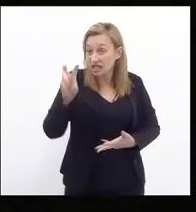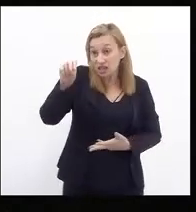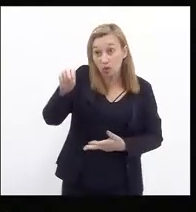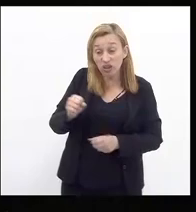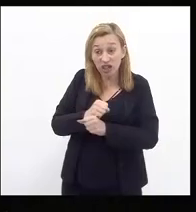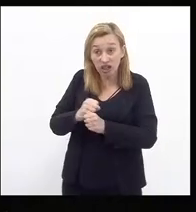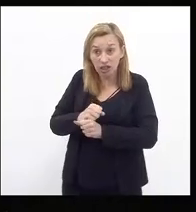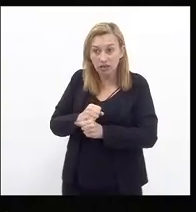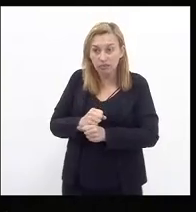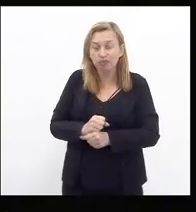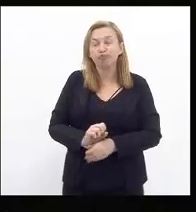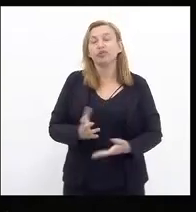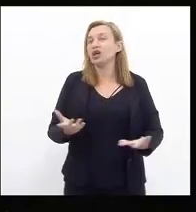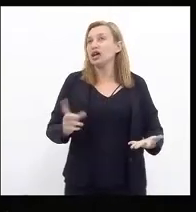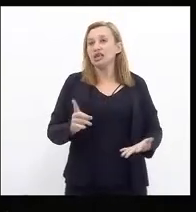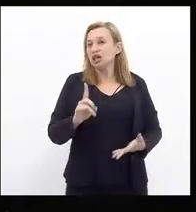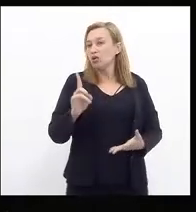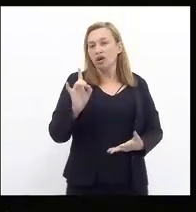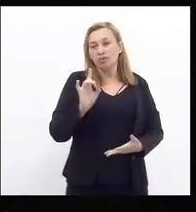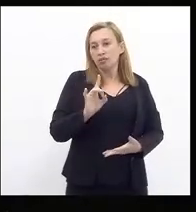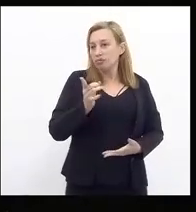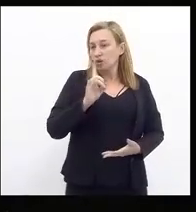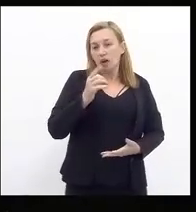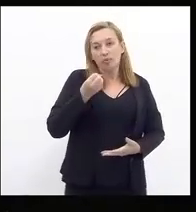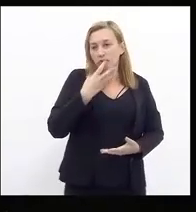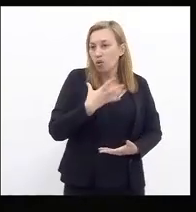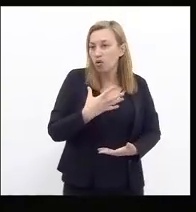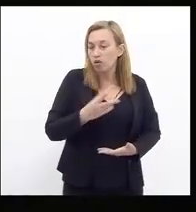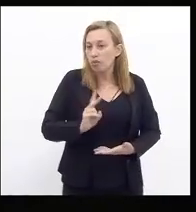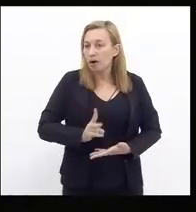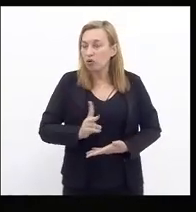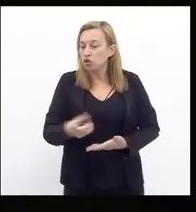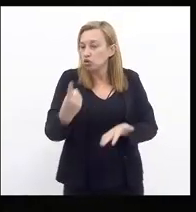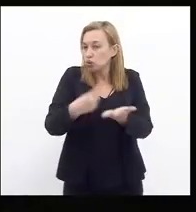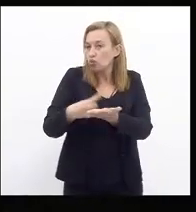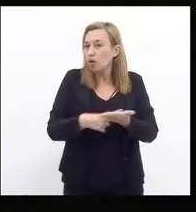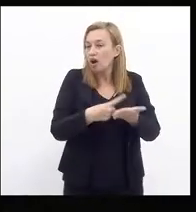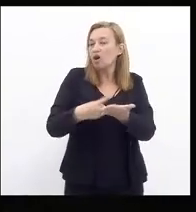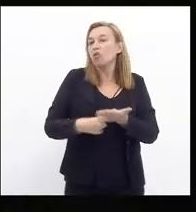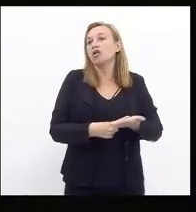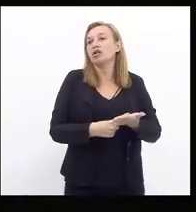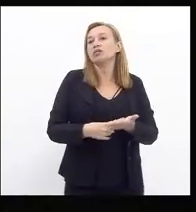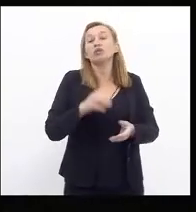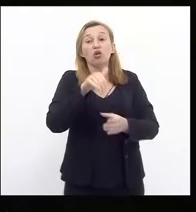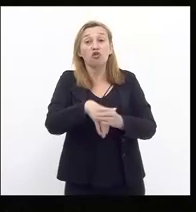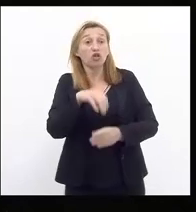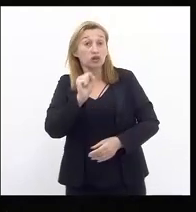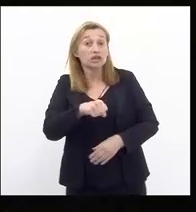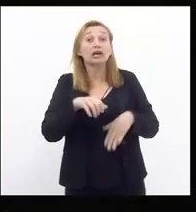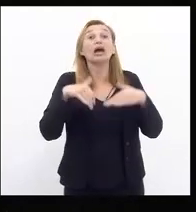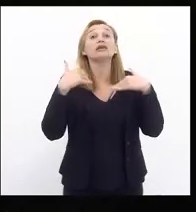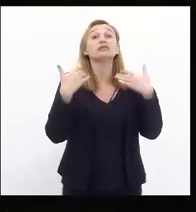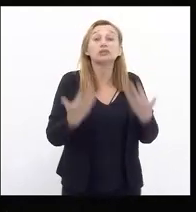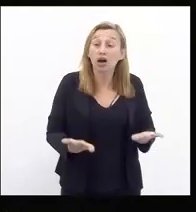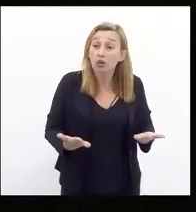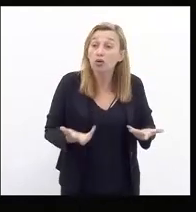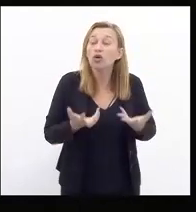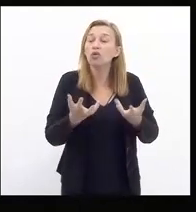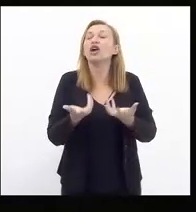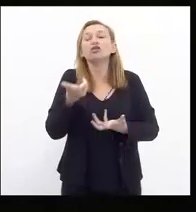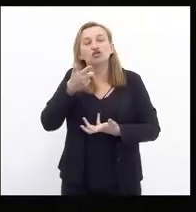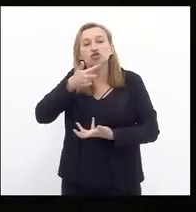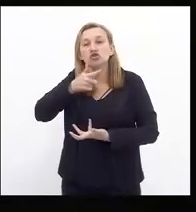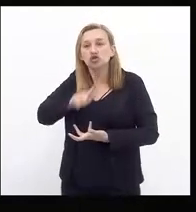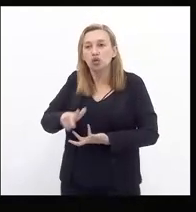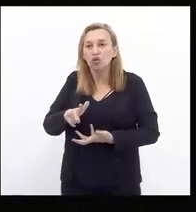50 se fosse só não é suficiente para manter um acordo pelo voto sim então eu quero